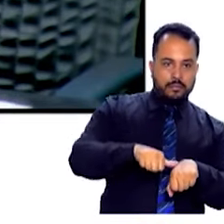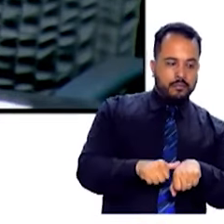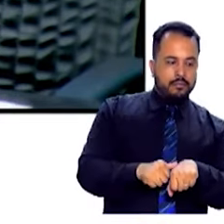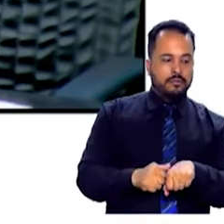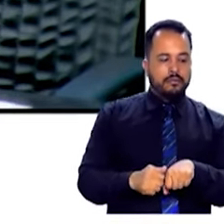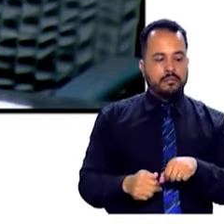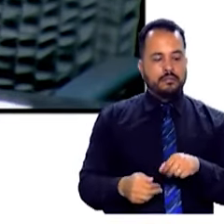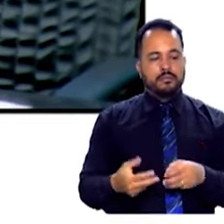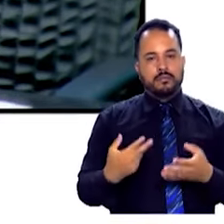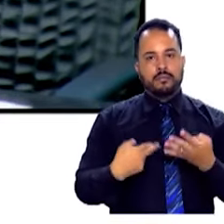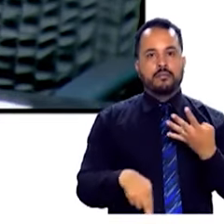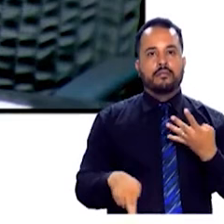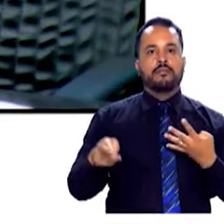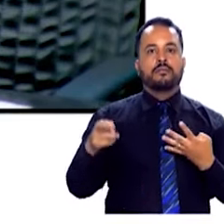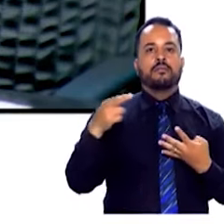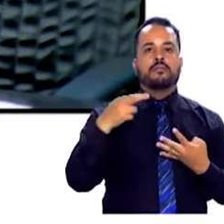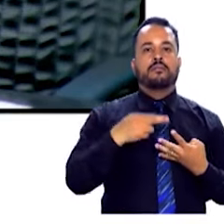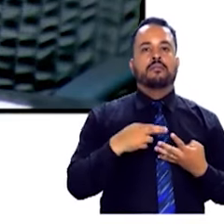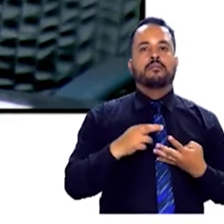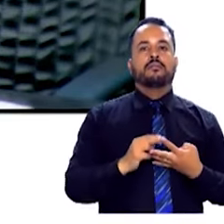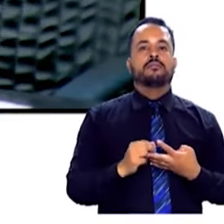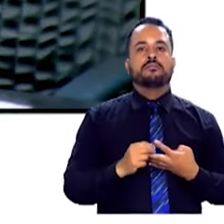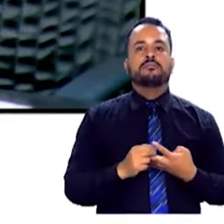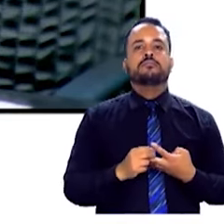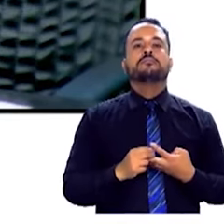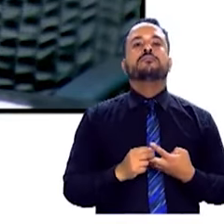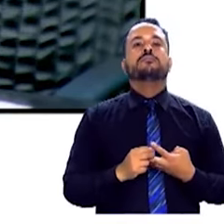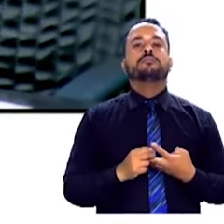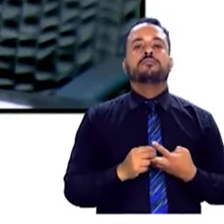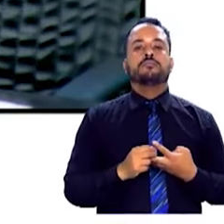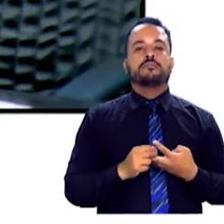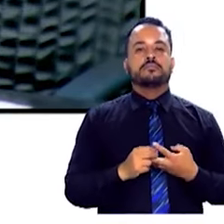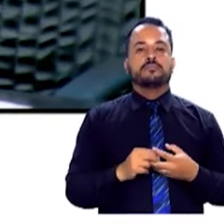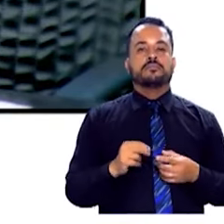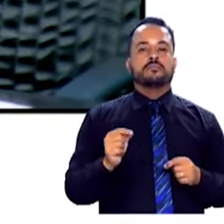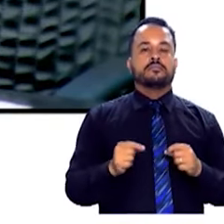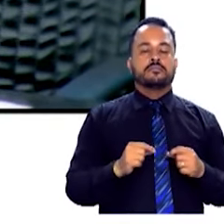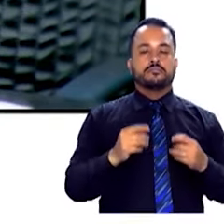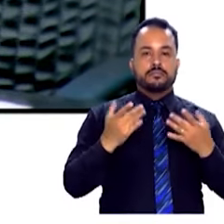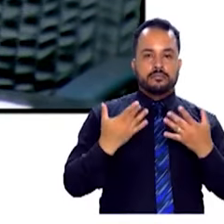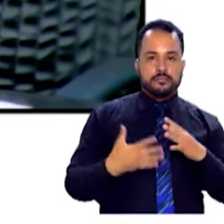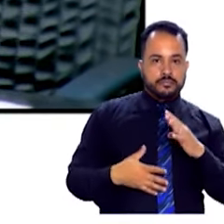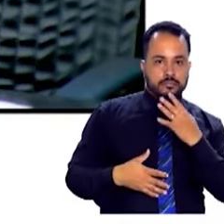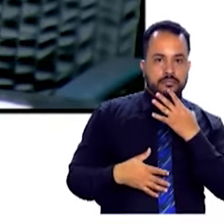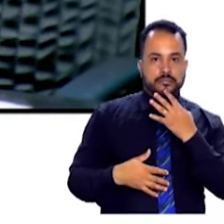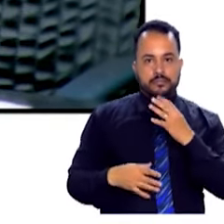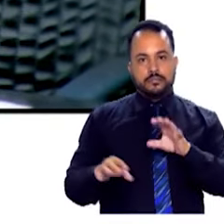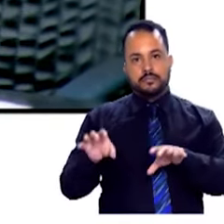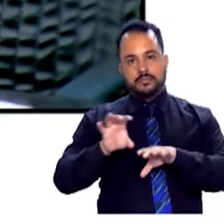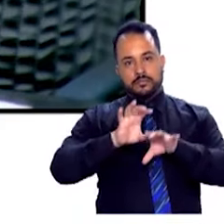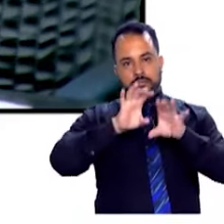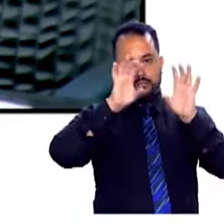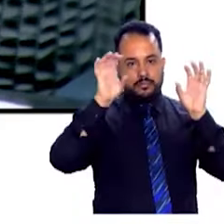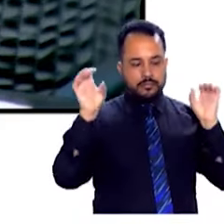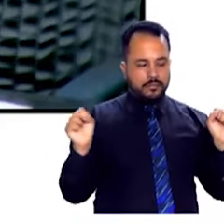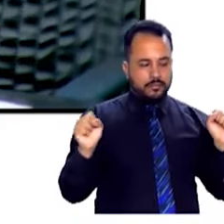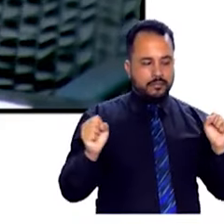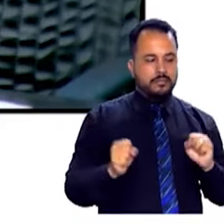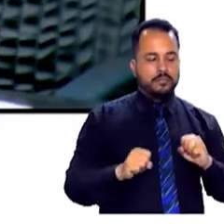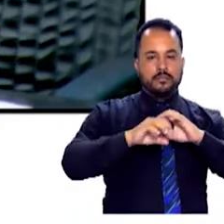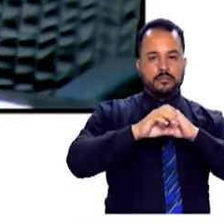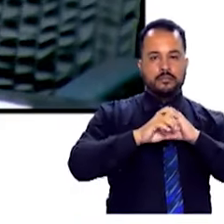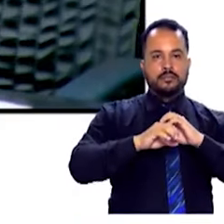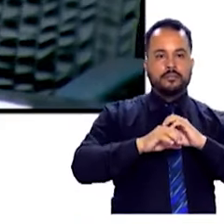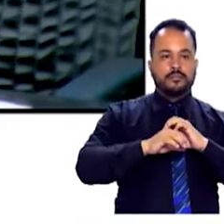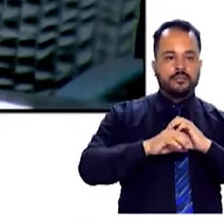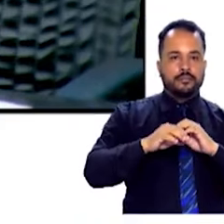questões insubstanciais eh já eram conhecidas né da da suprema corte na sua prática eh também